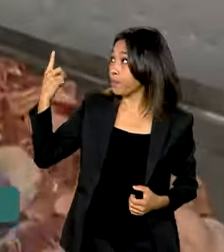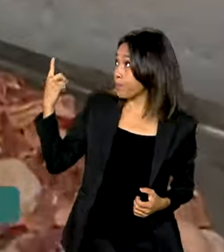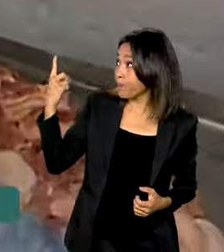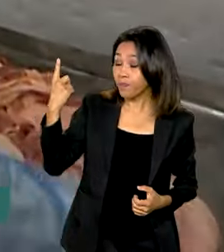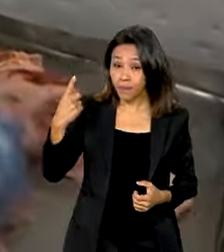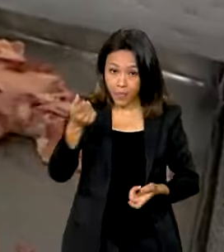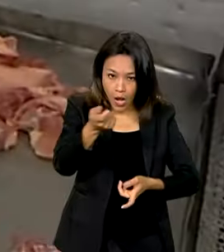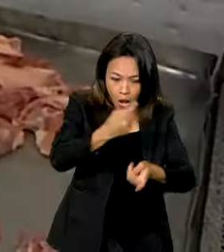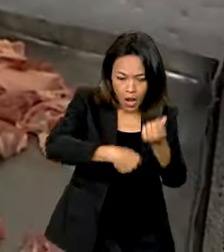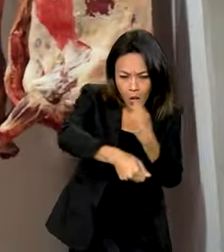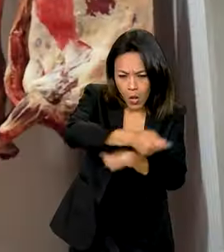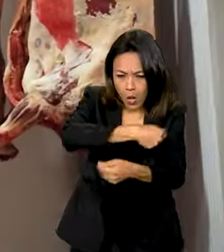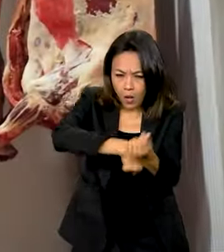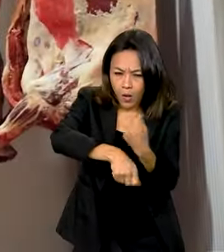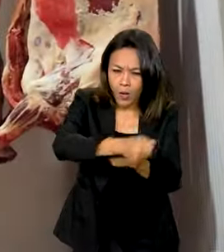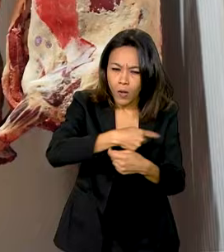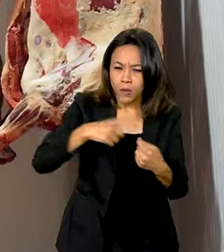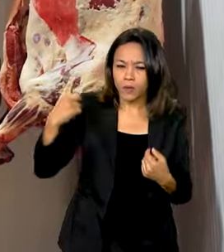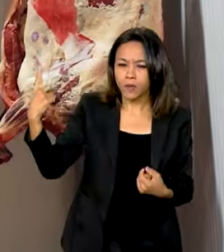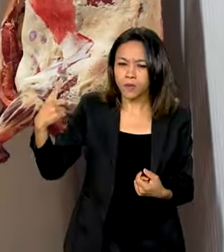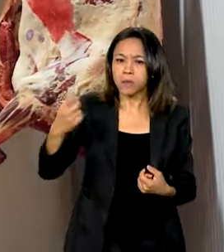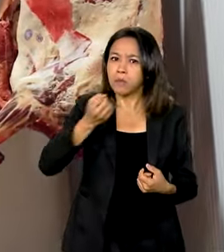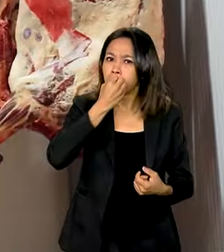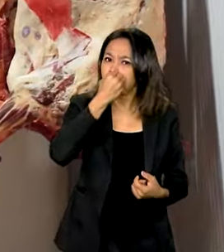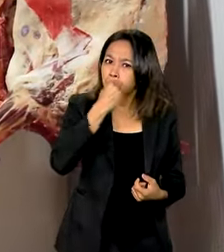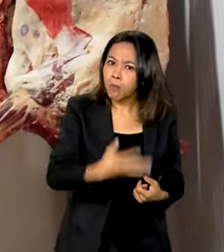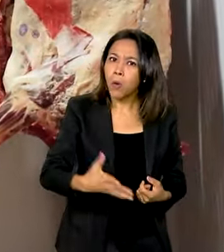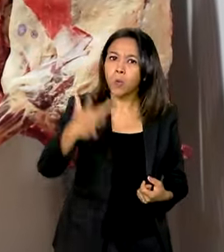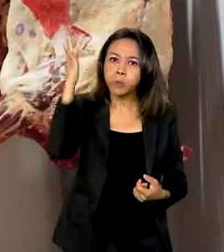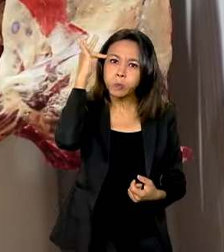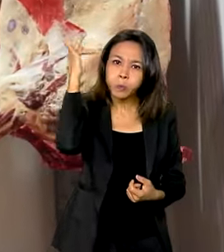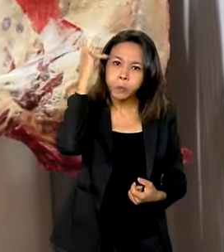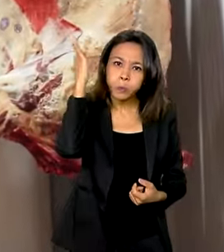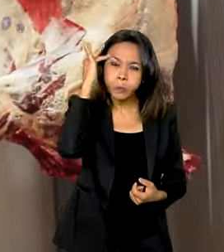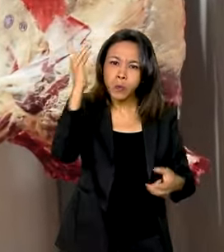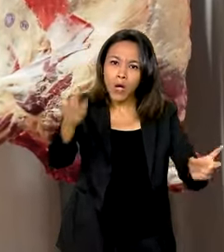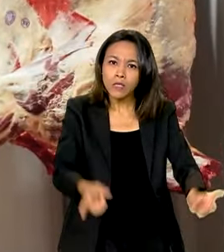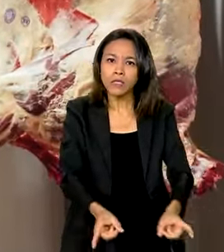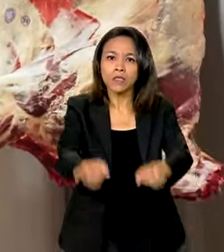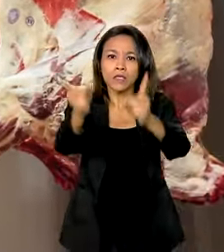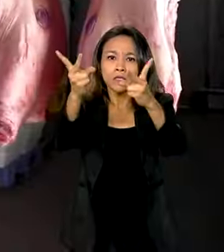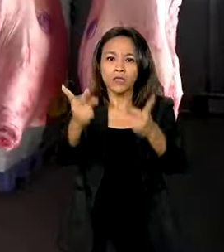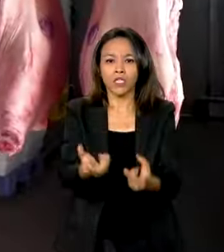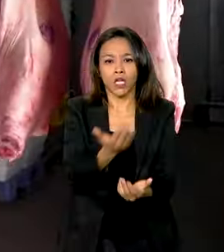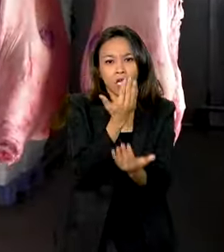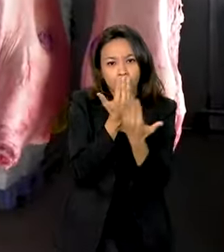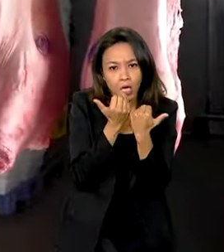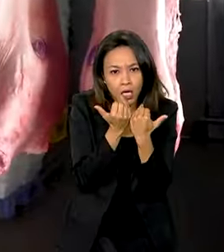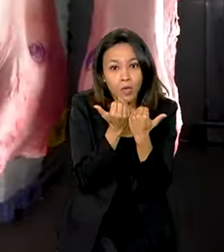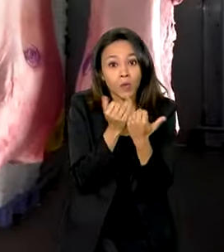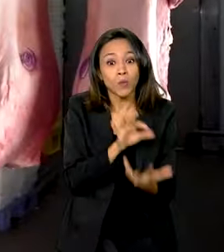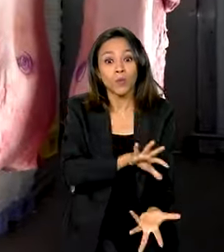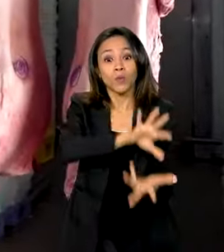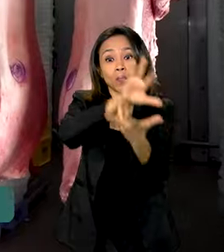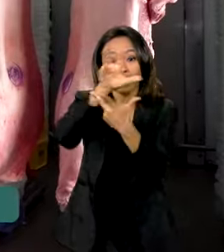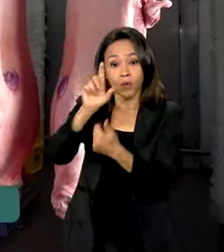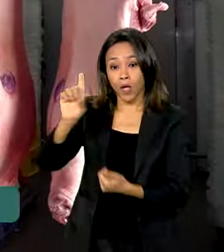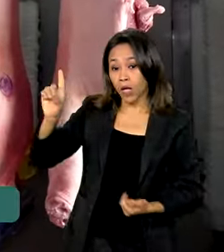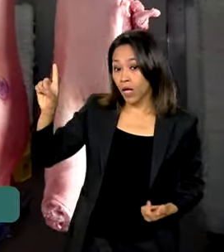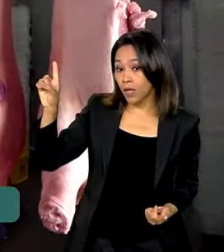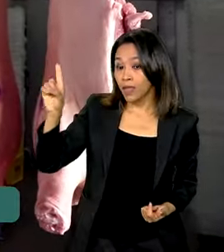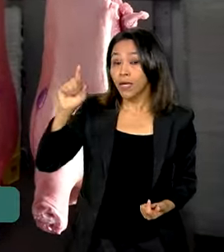anos, apostou na modernização e se tornou um dos maiores exportadores globais de alimentos e de fibra. E é hoje um